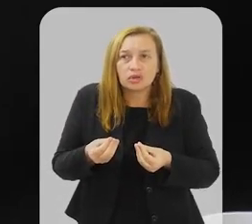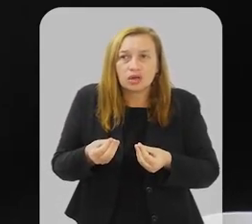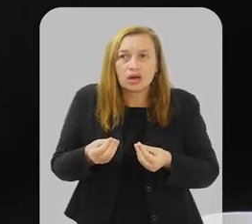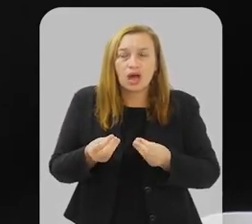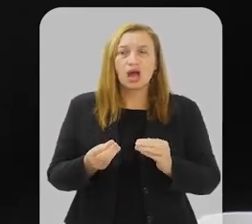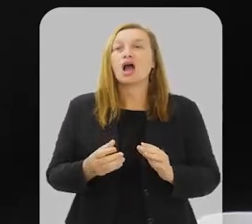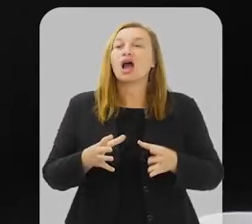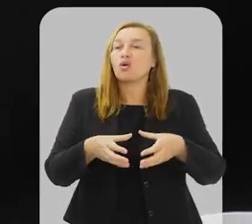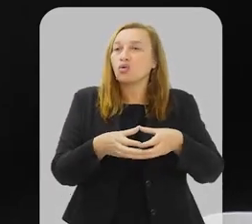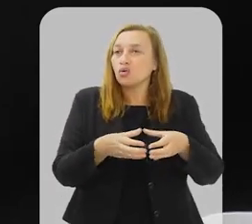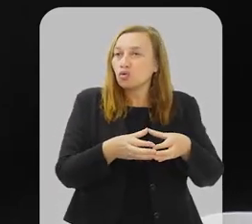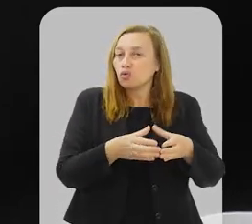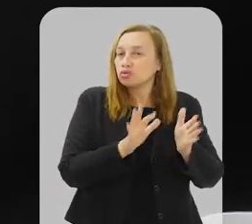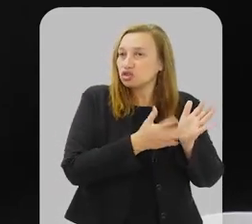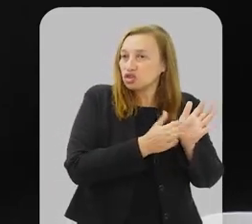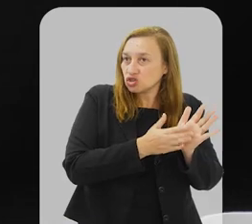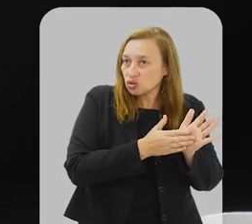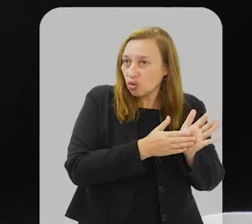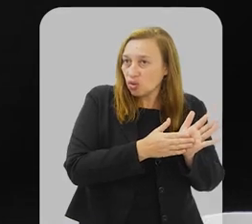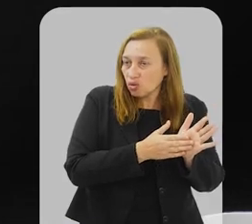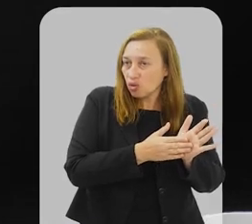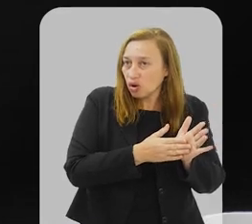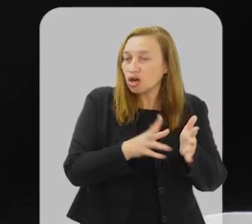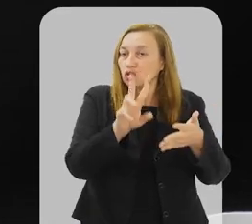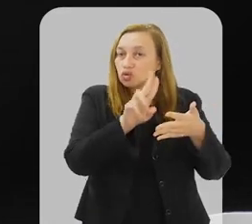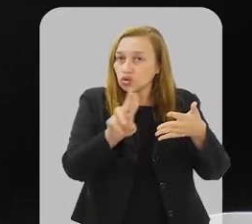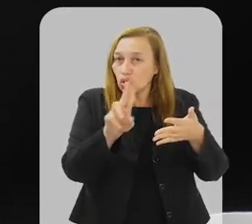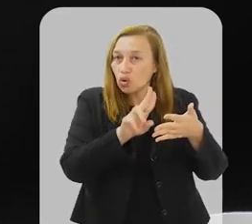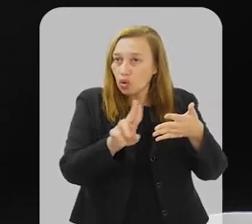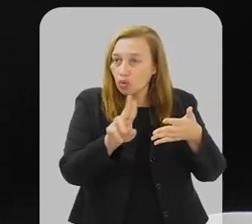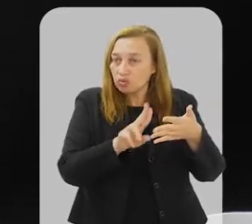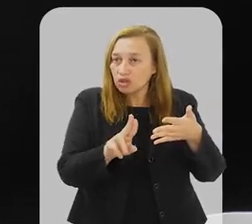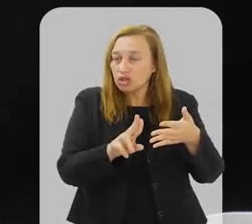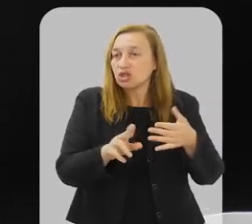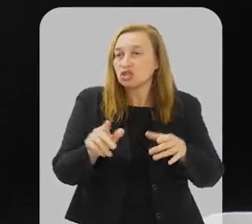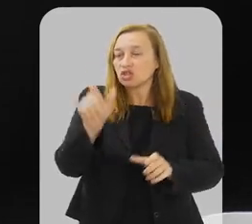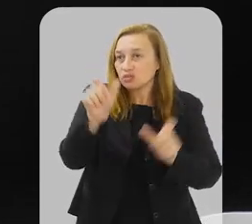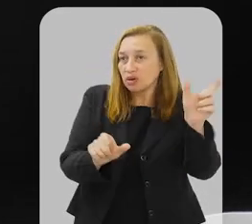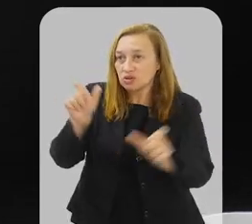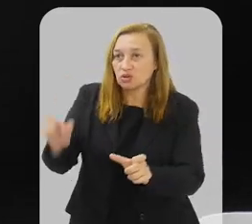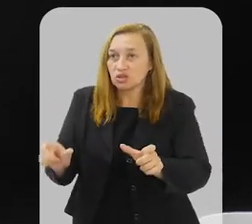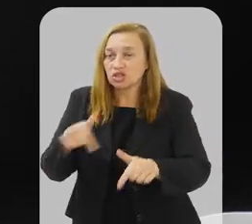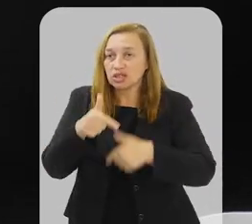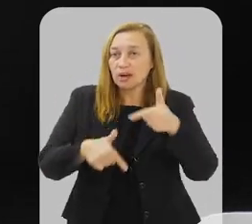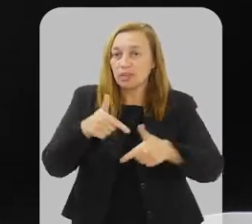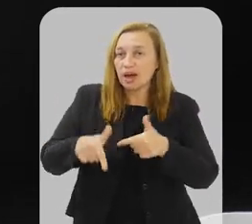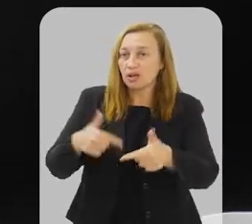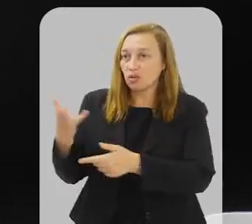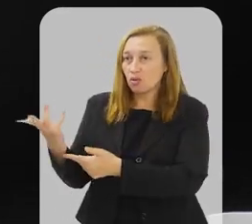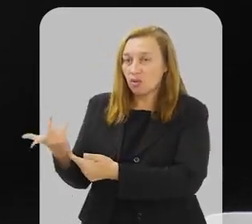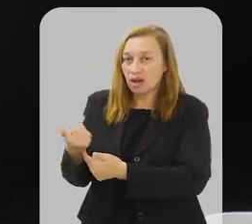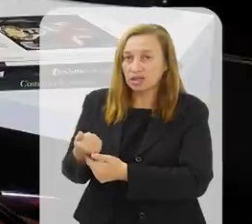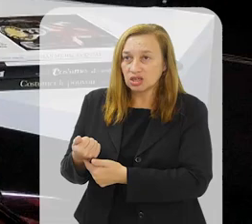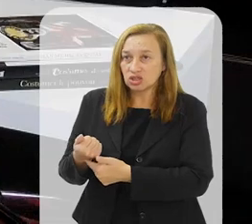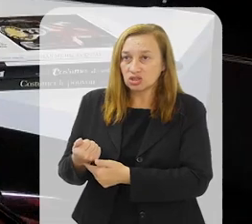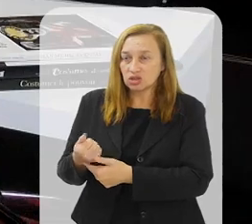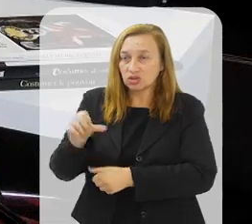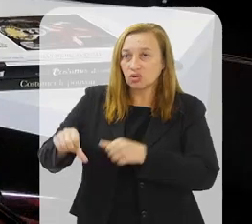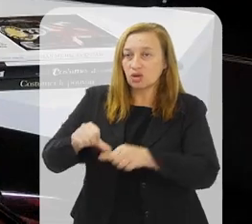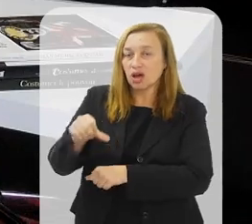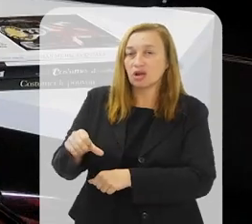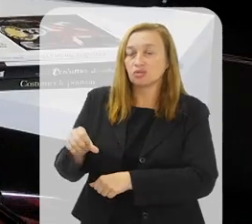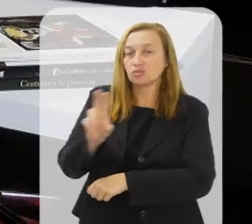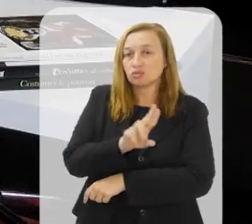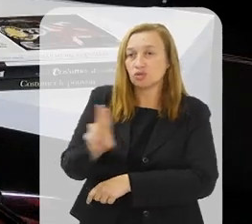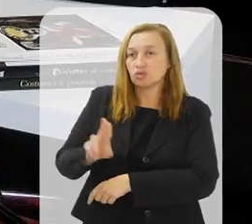momento as escolas começaram a nominar profissionais que trabalham com coreografia de diretores artísticos mas eu não vejo eh